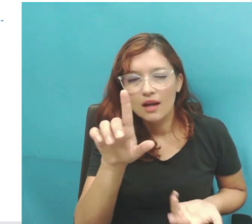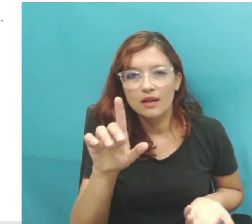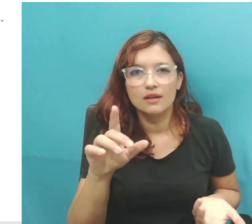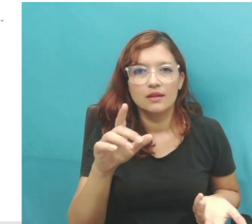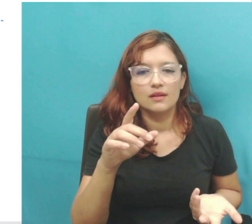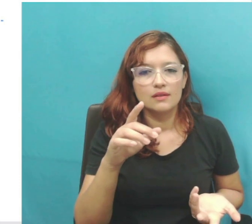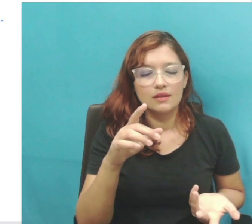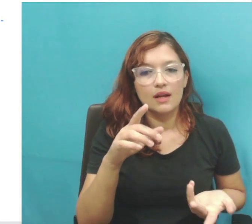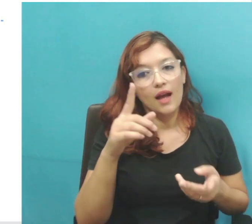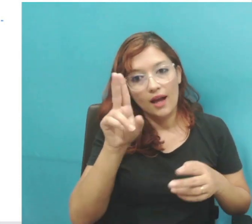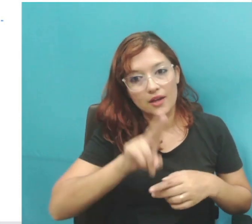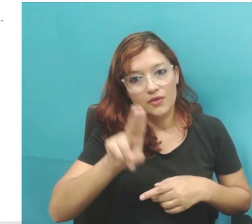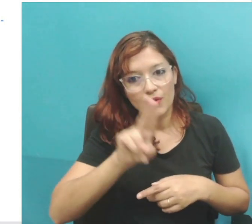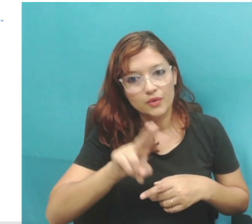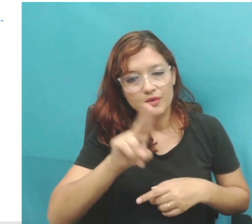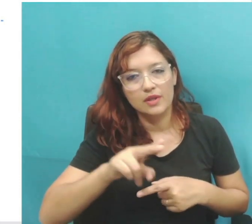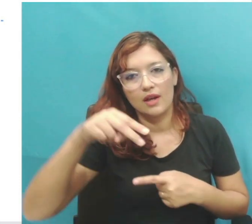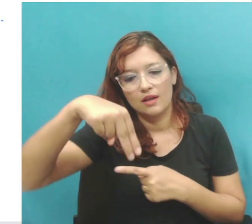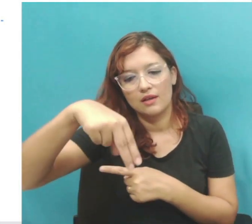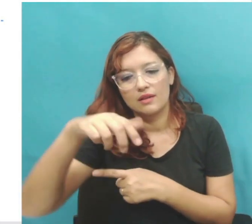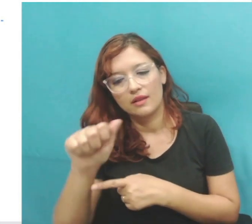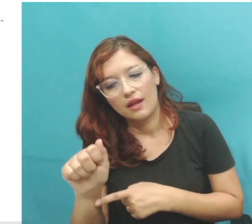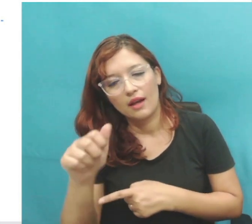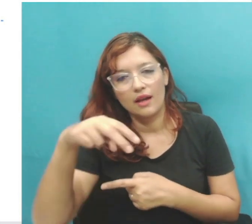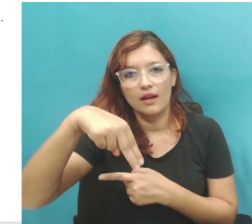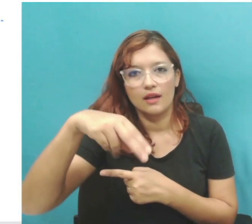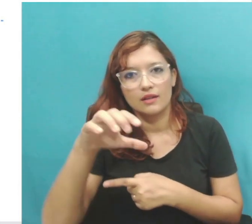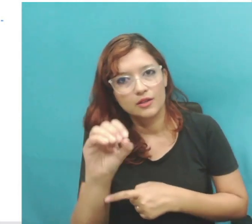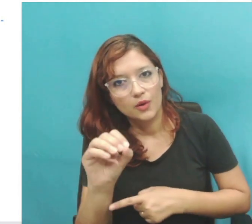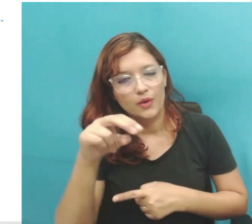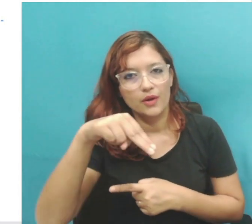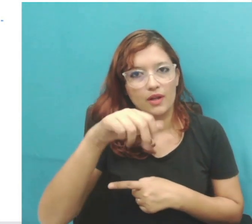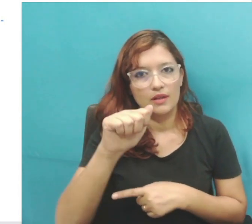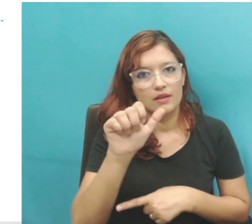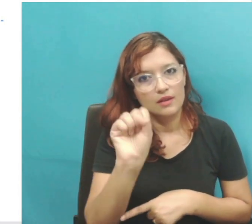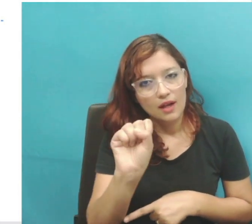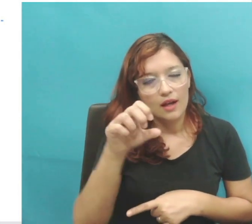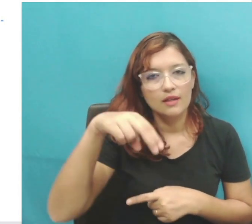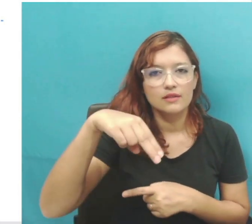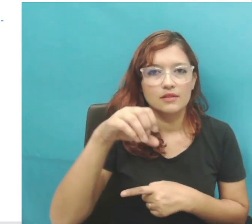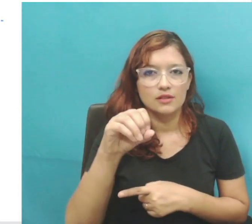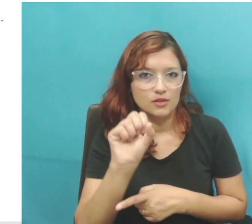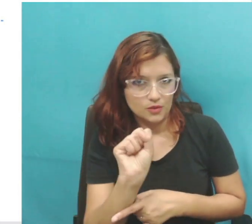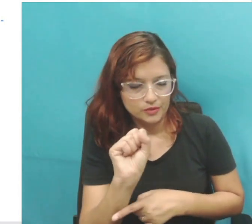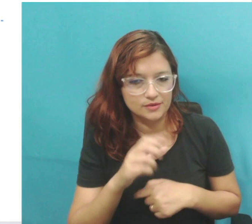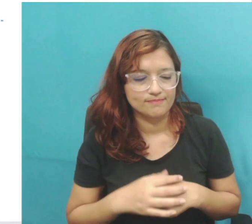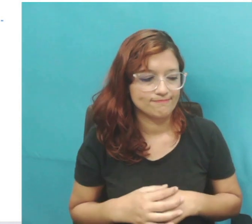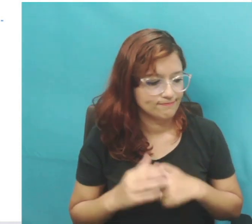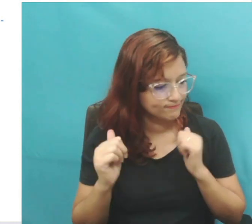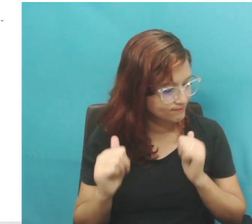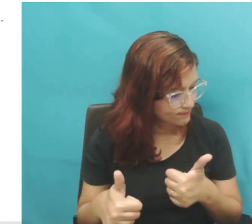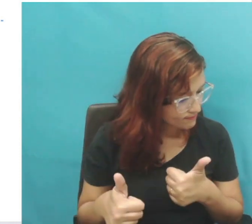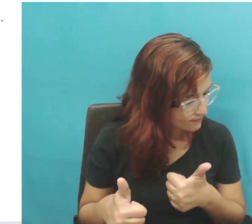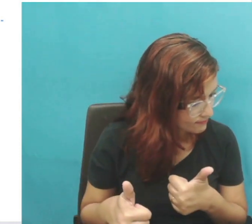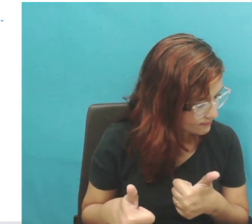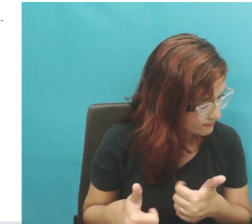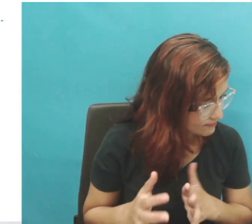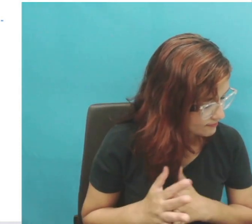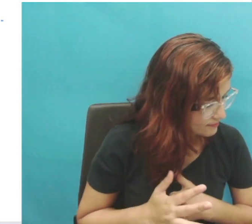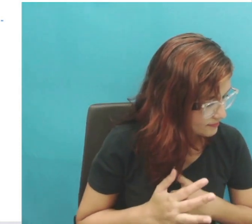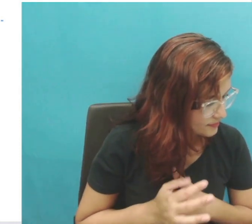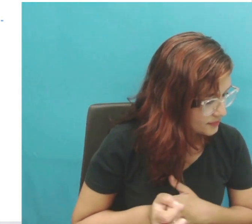Ou, se fosse o caso do sinal, né, do til, eu usaria no ou na, nos ou